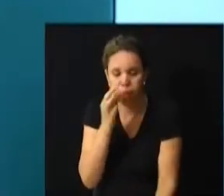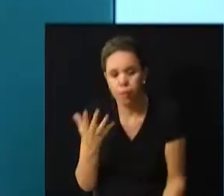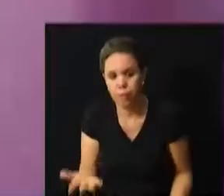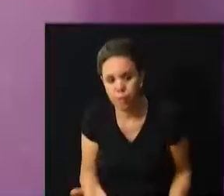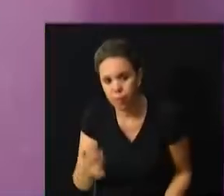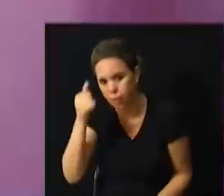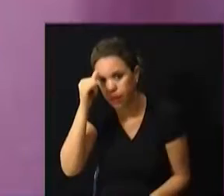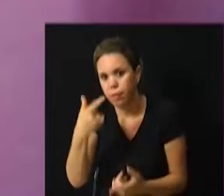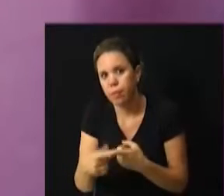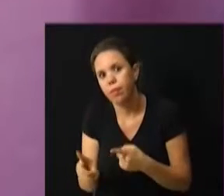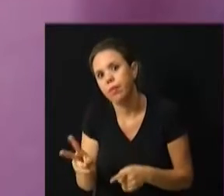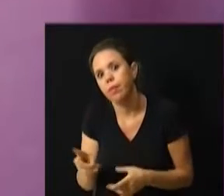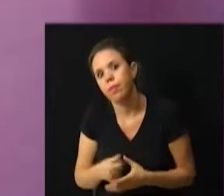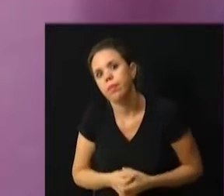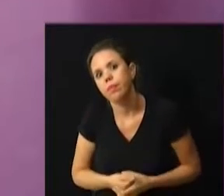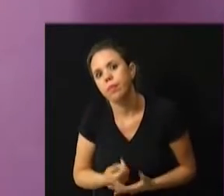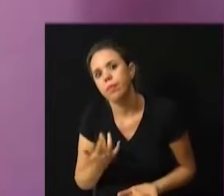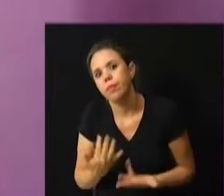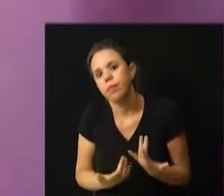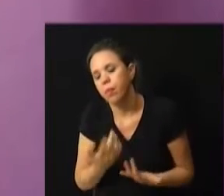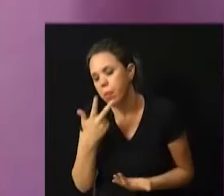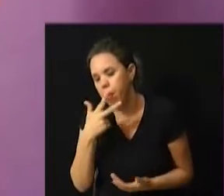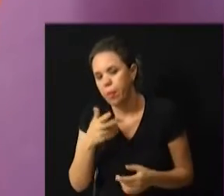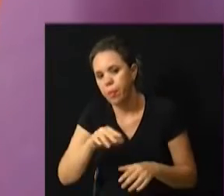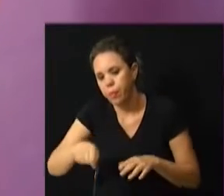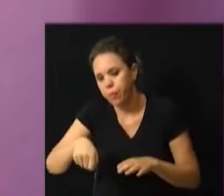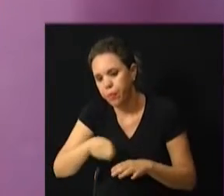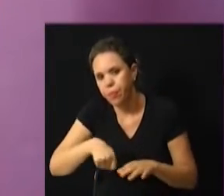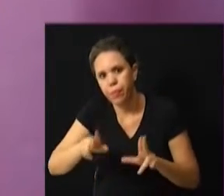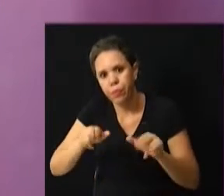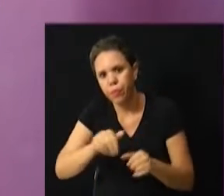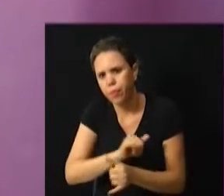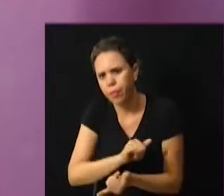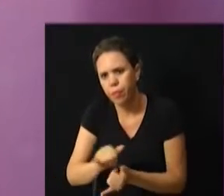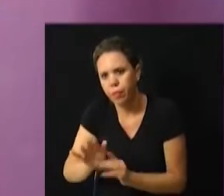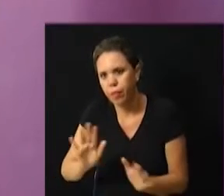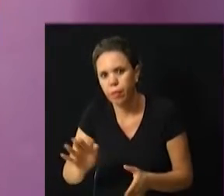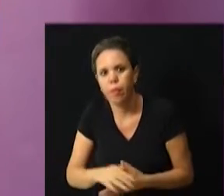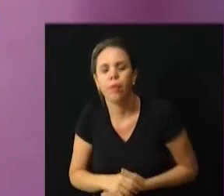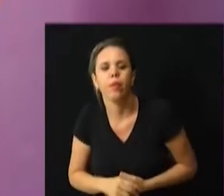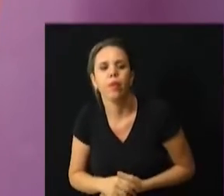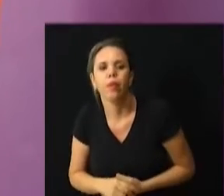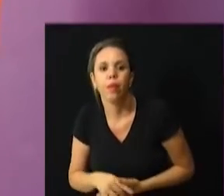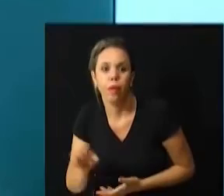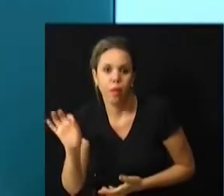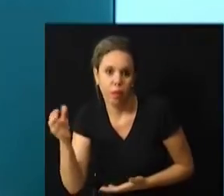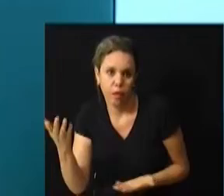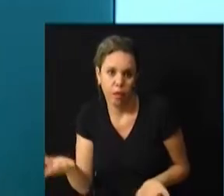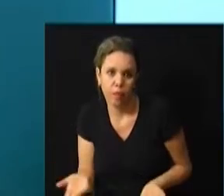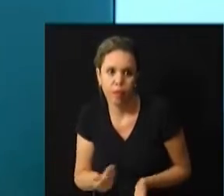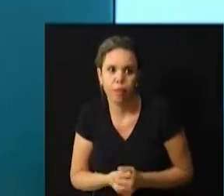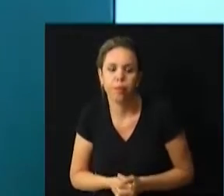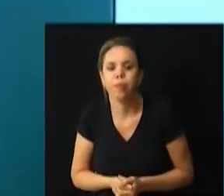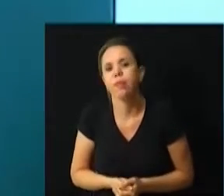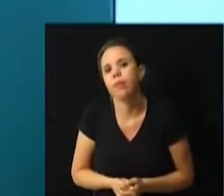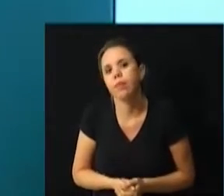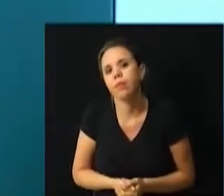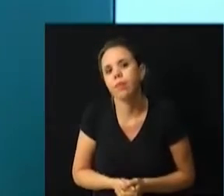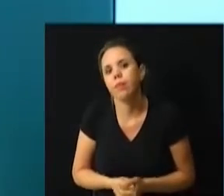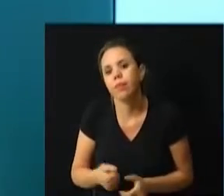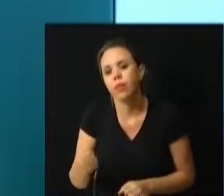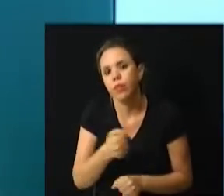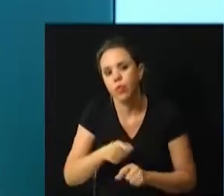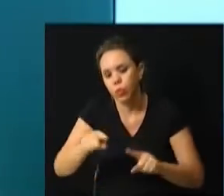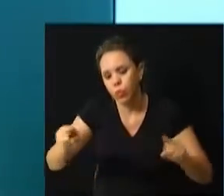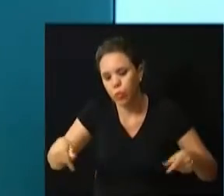coisas. E evitar sempre, né? Criança na cozinha, jamais. Isso. É